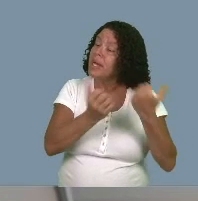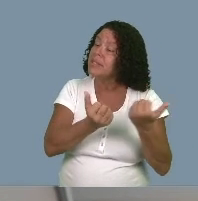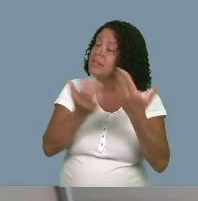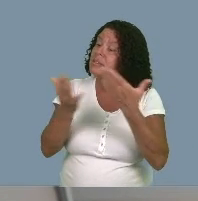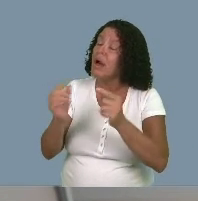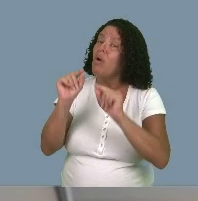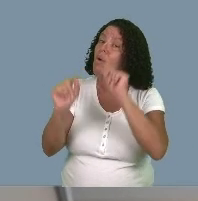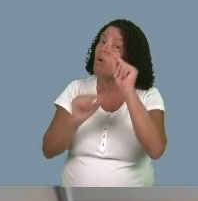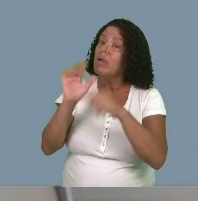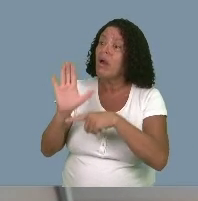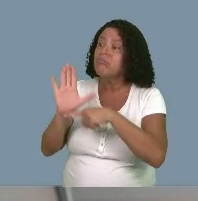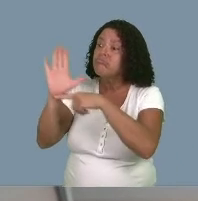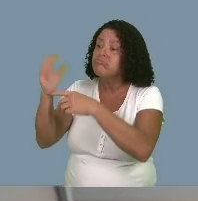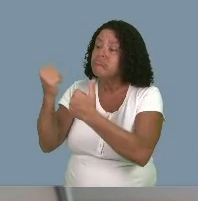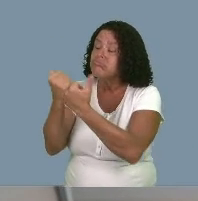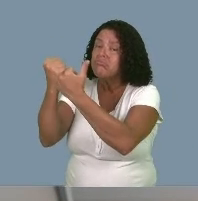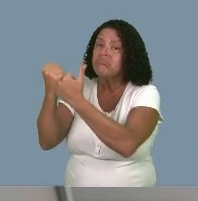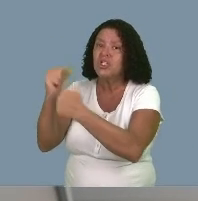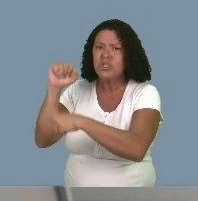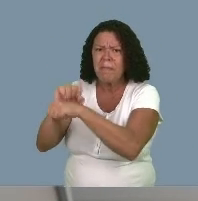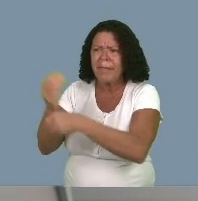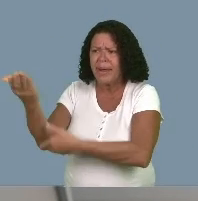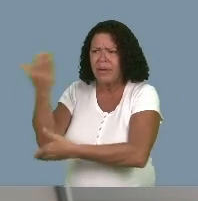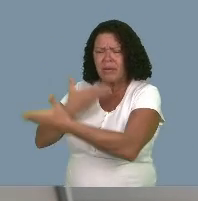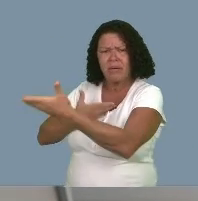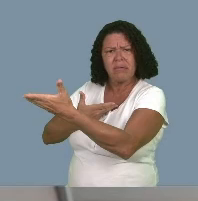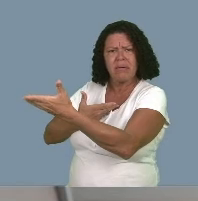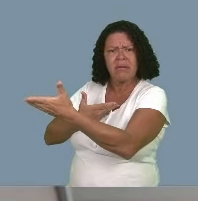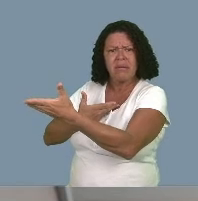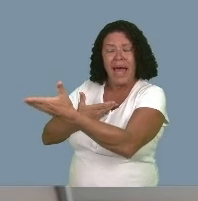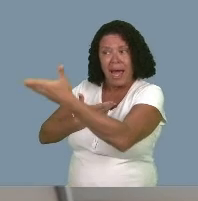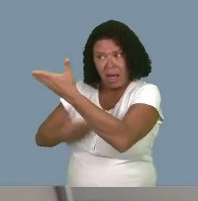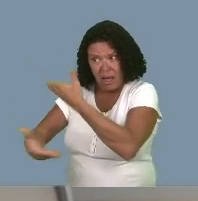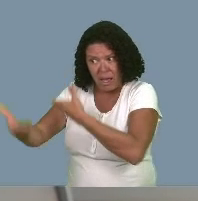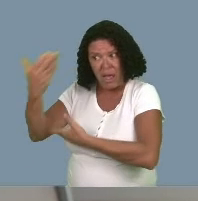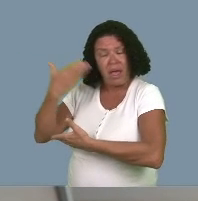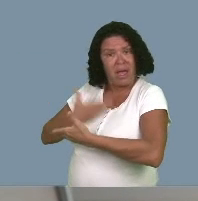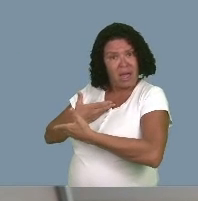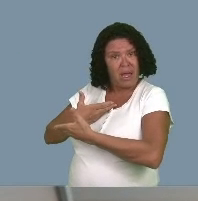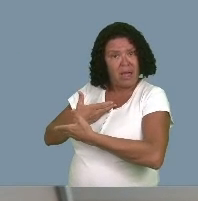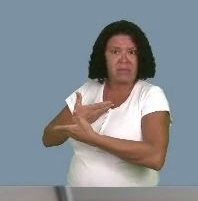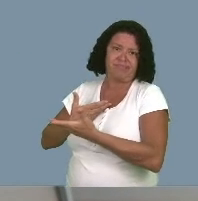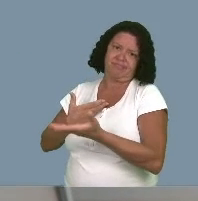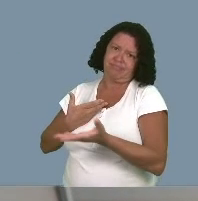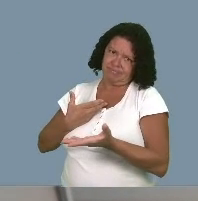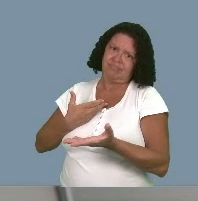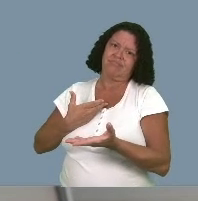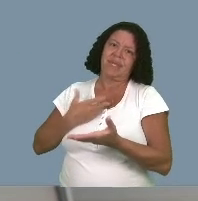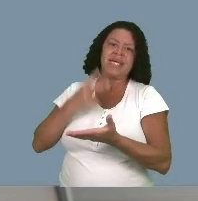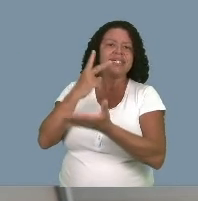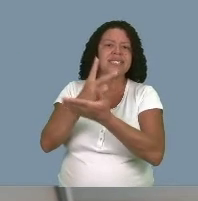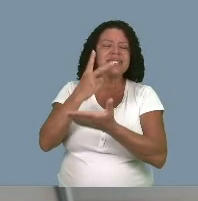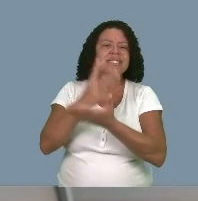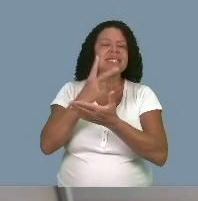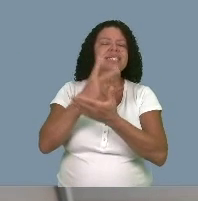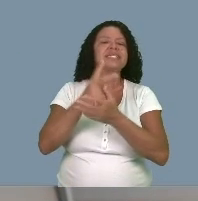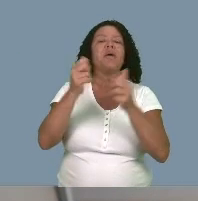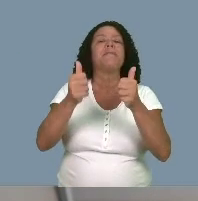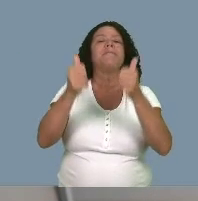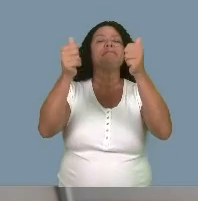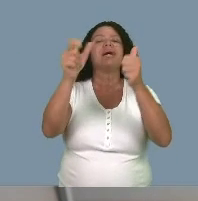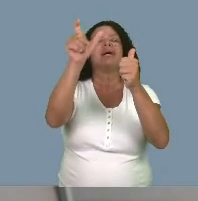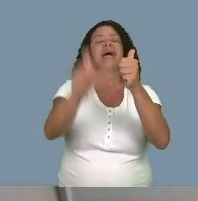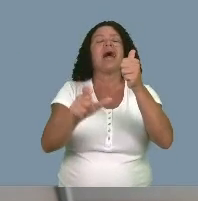sem esperar nada em troca. O retorno, o pagamento disso, estará no melhoramento,